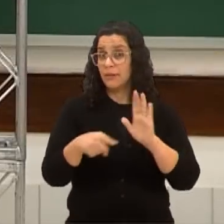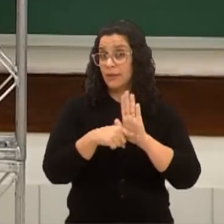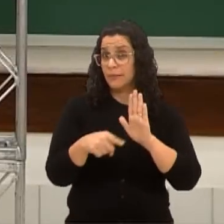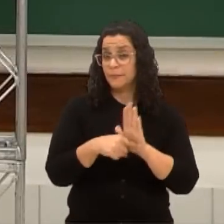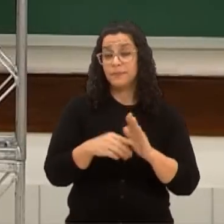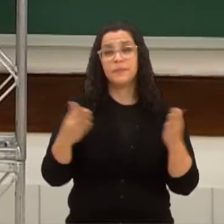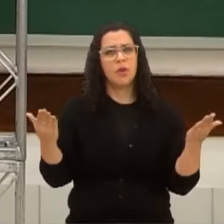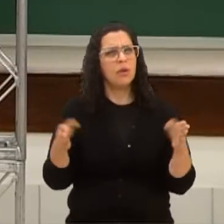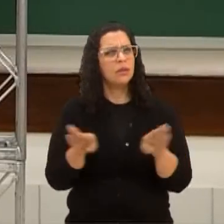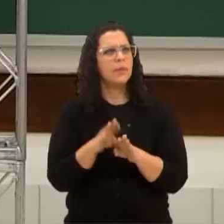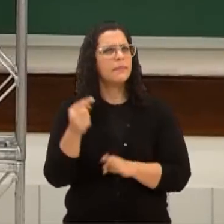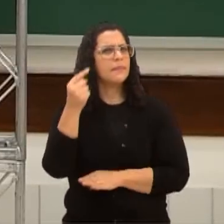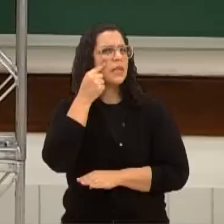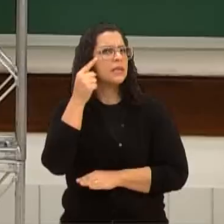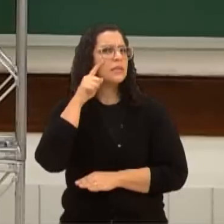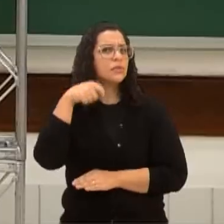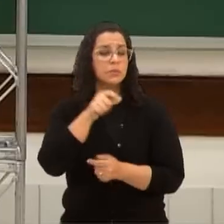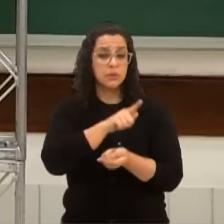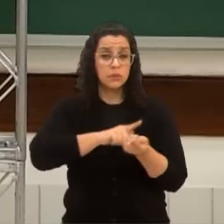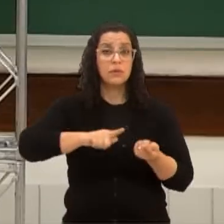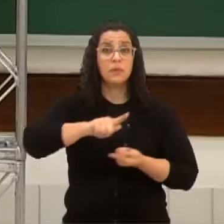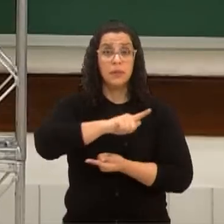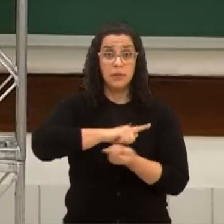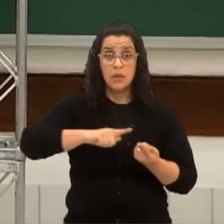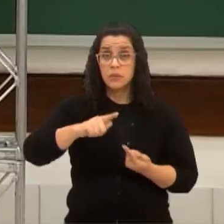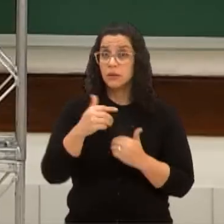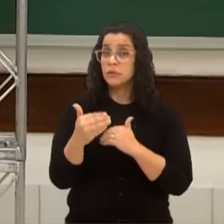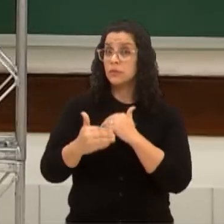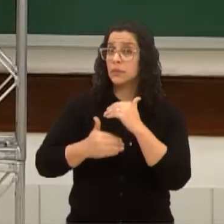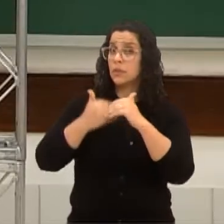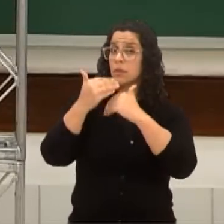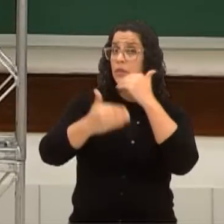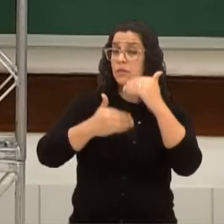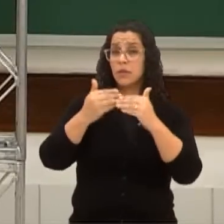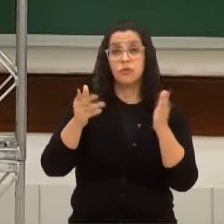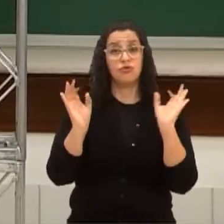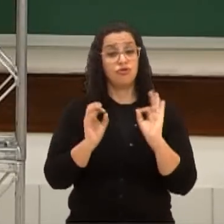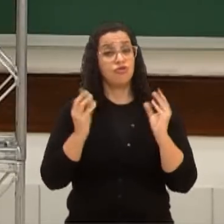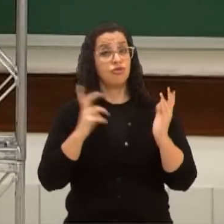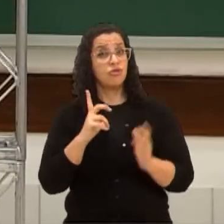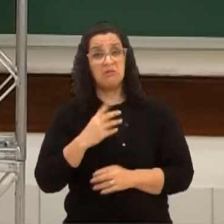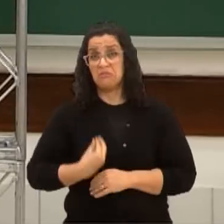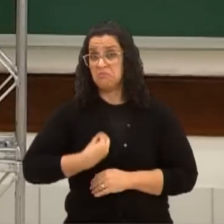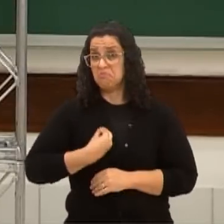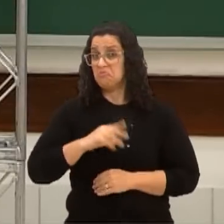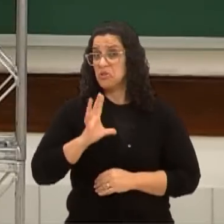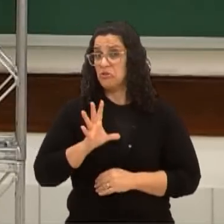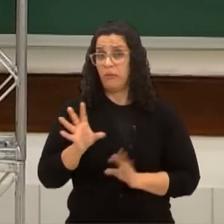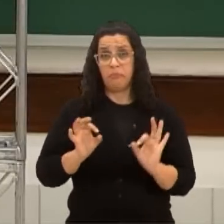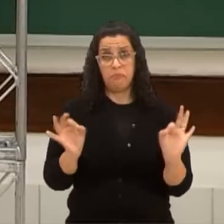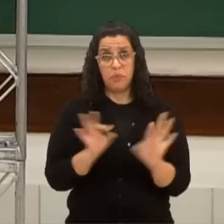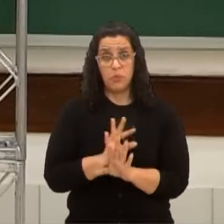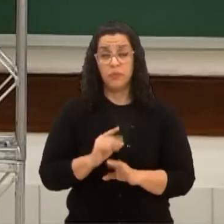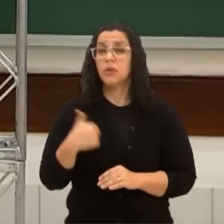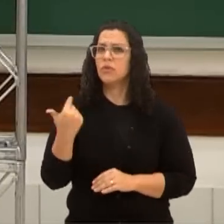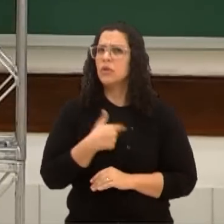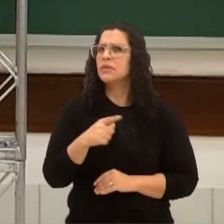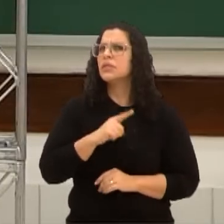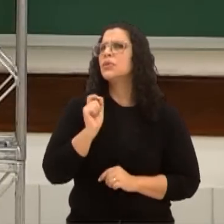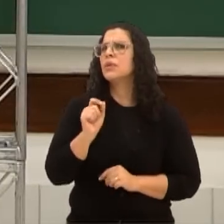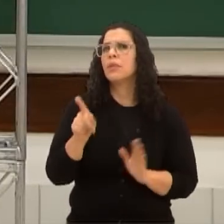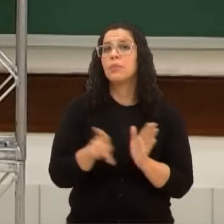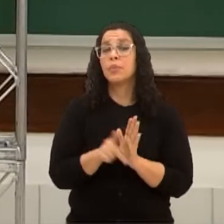agora, considerando a globalização como um processo posto, nós temos,